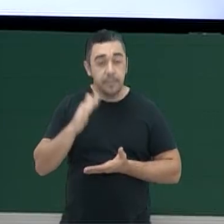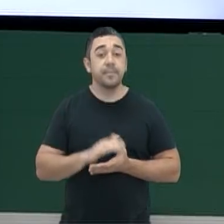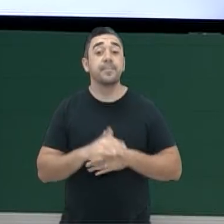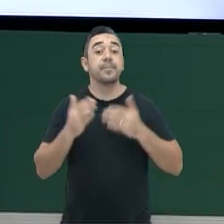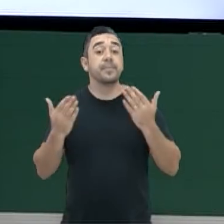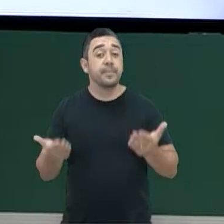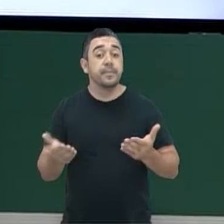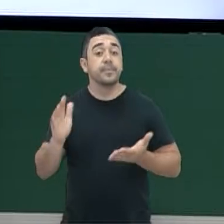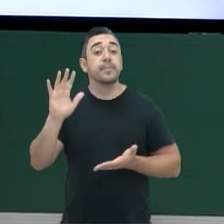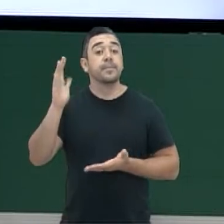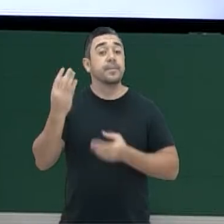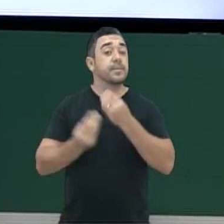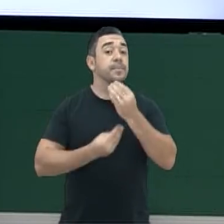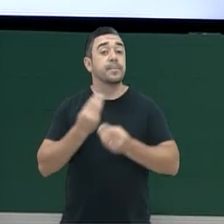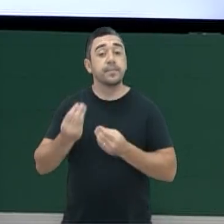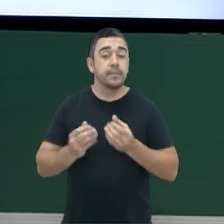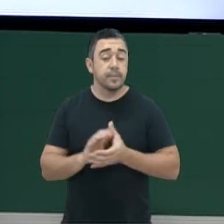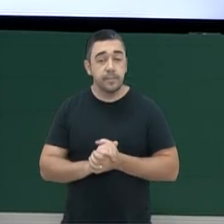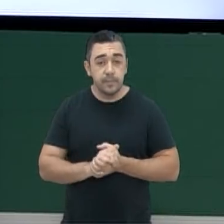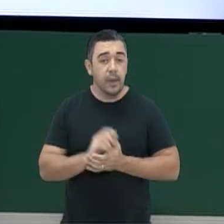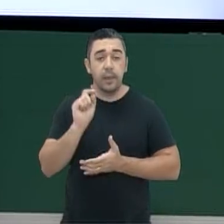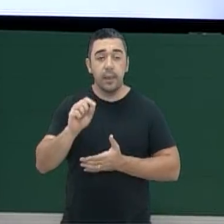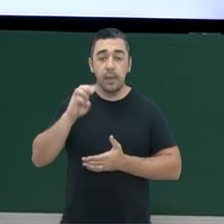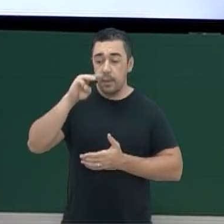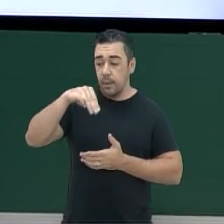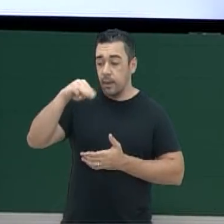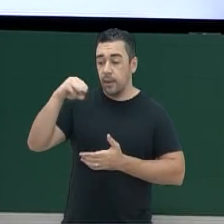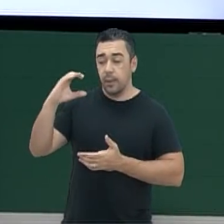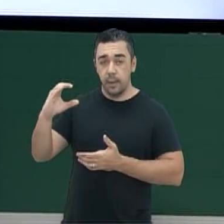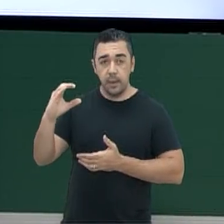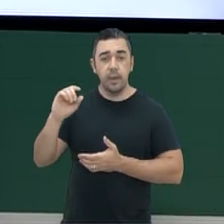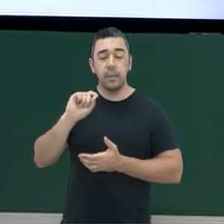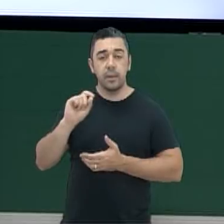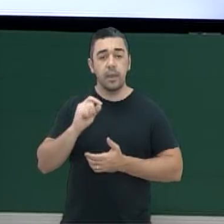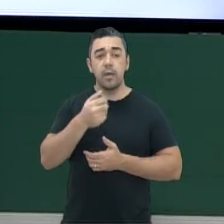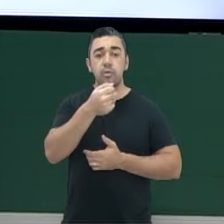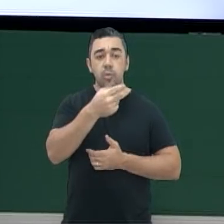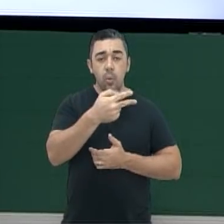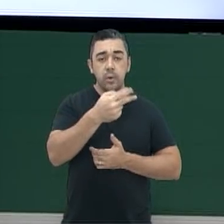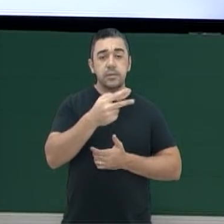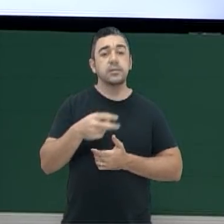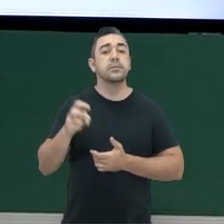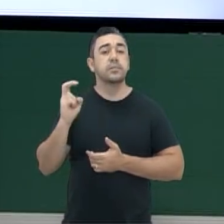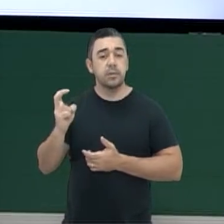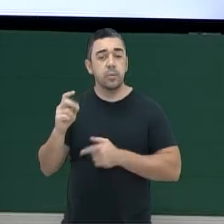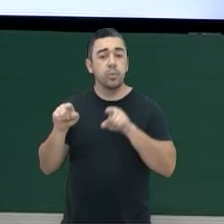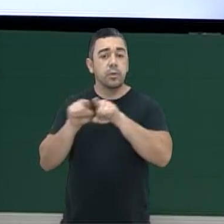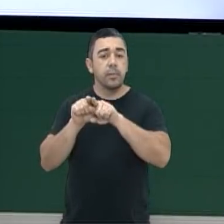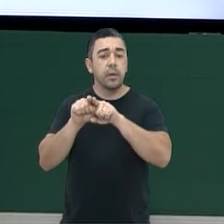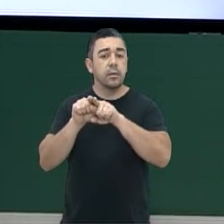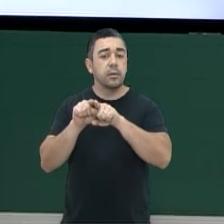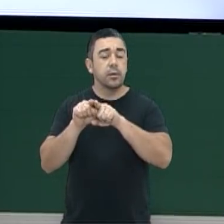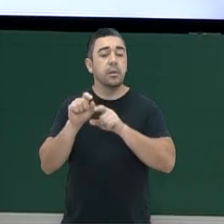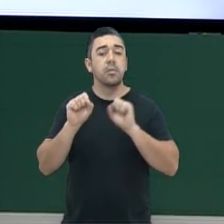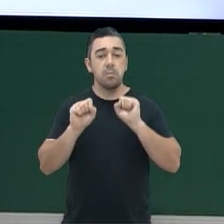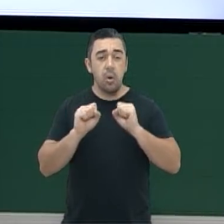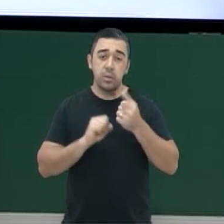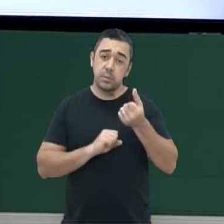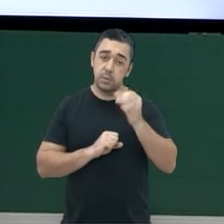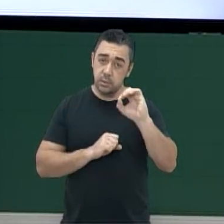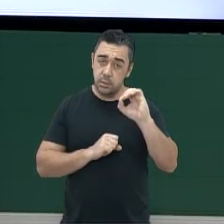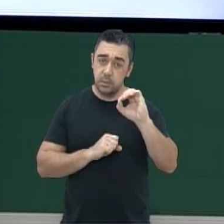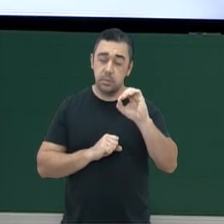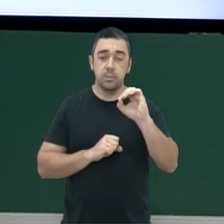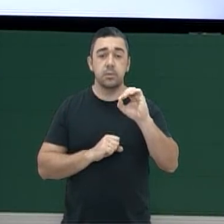o que acontece? Quem é múltiplo comum de 12 e 5 ao mesmo tempo? Pode ser quem? Pode ser o